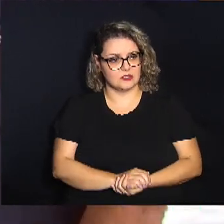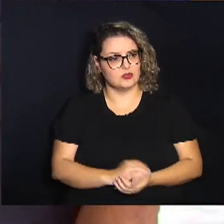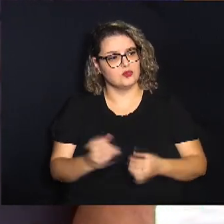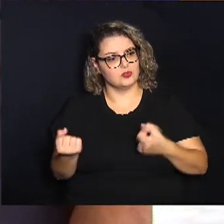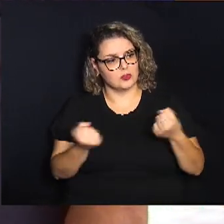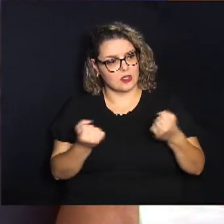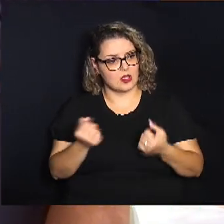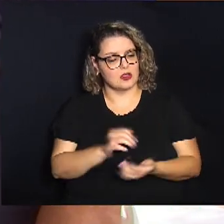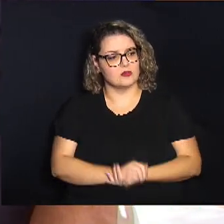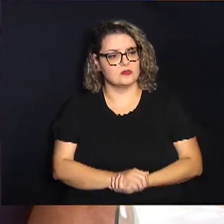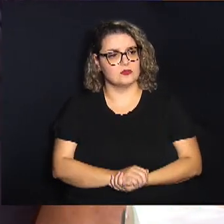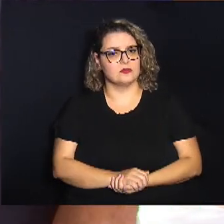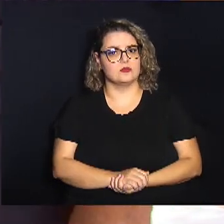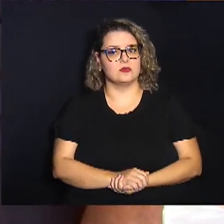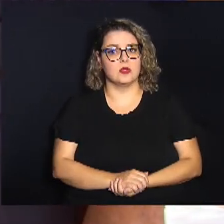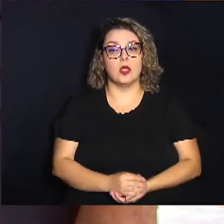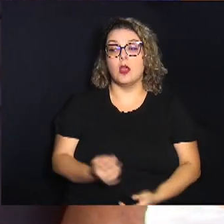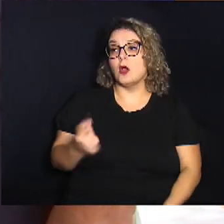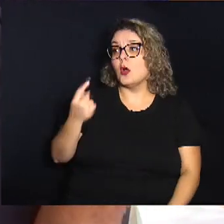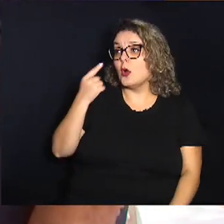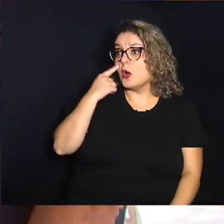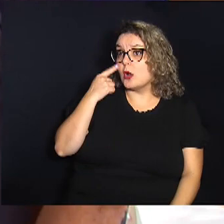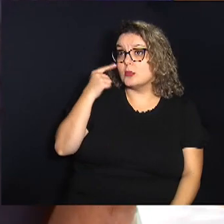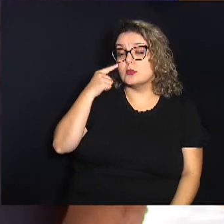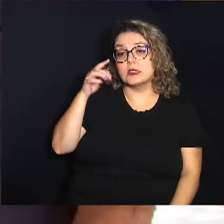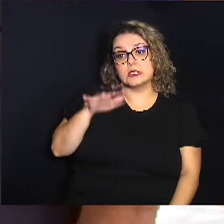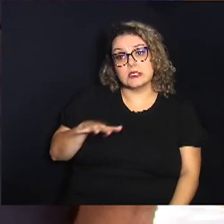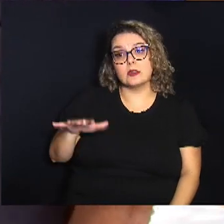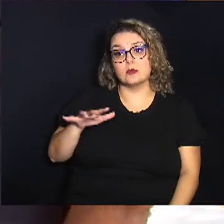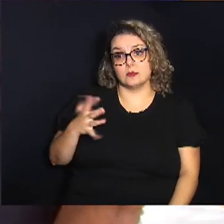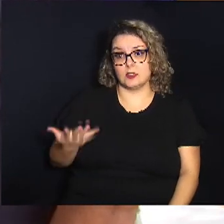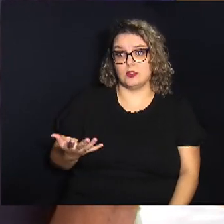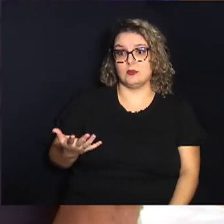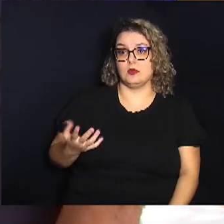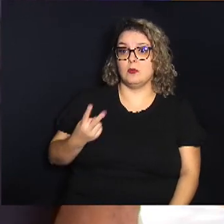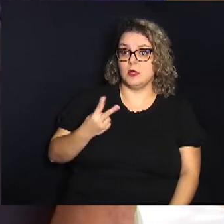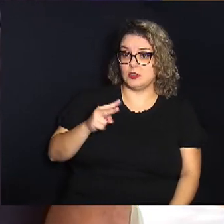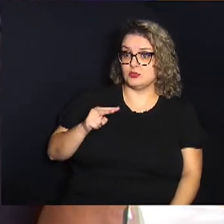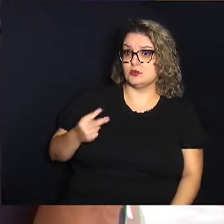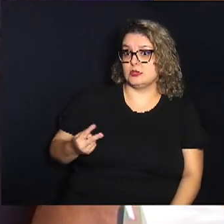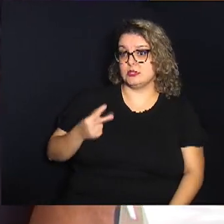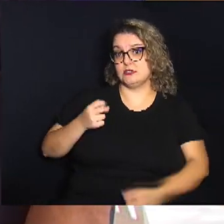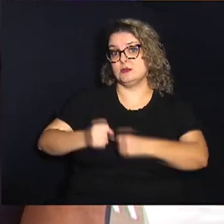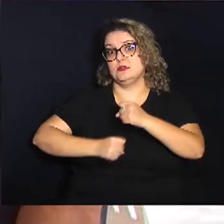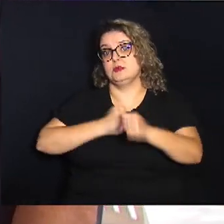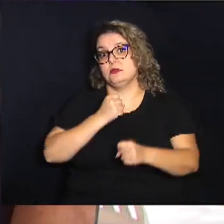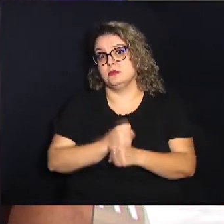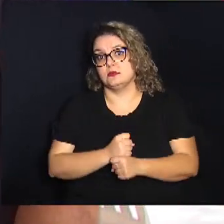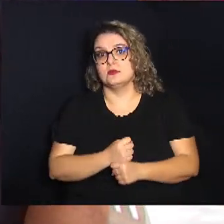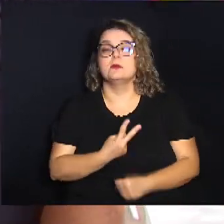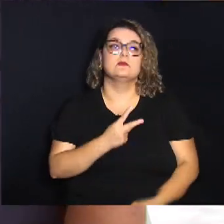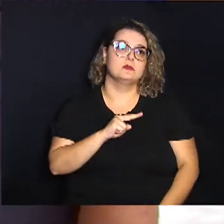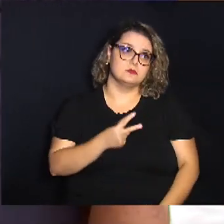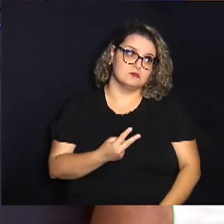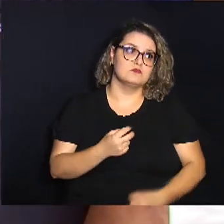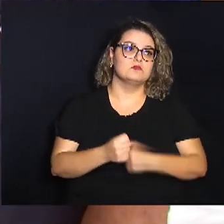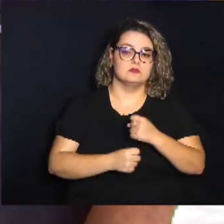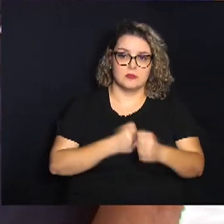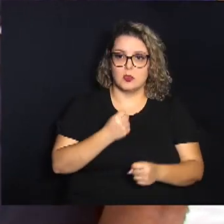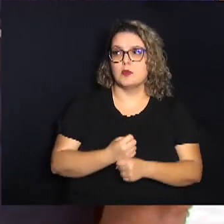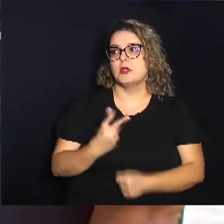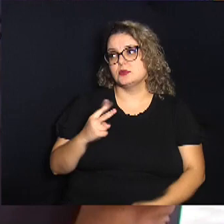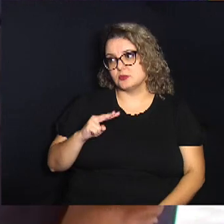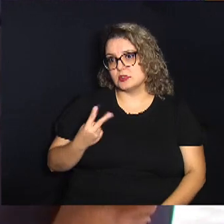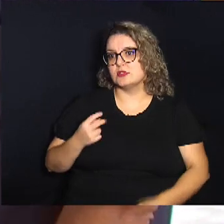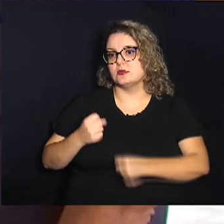carro olha o ideal seria pelo menos umas duas vezes ao ano duas vezes